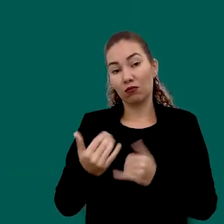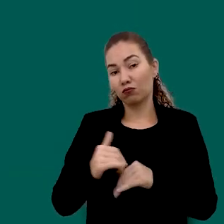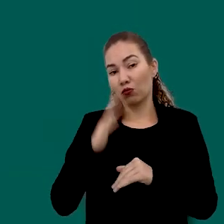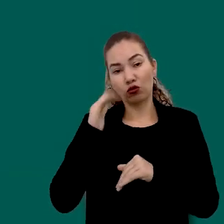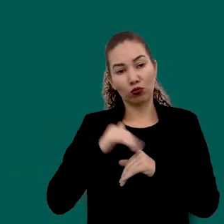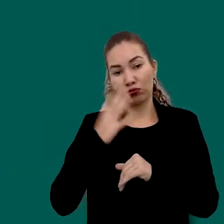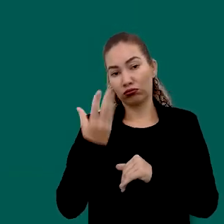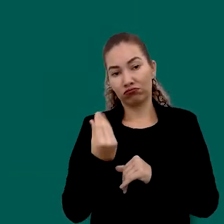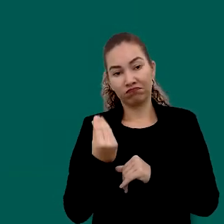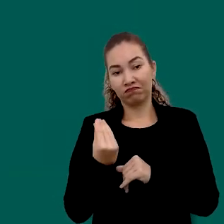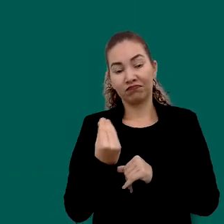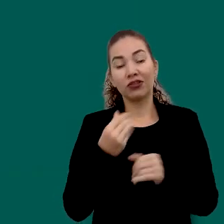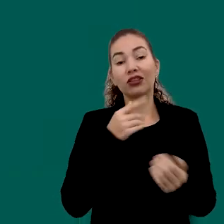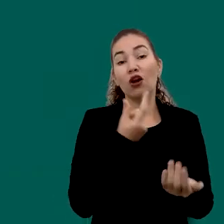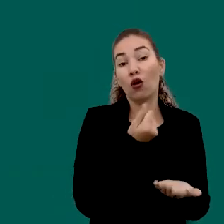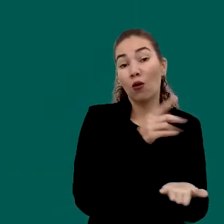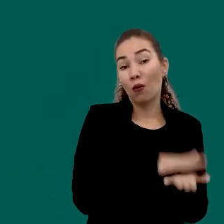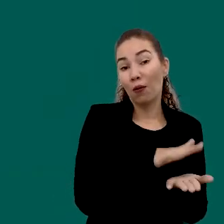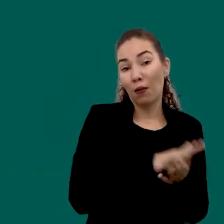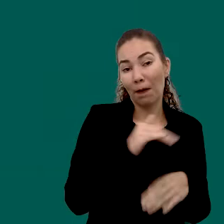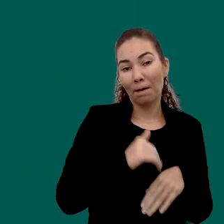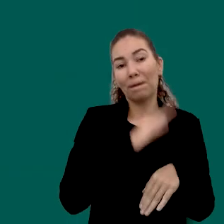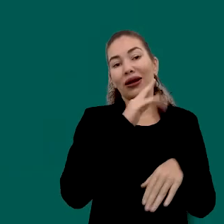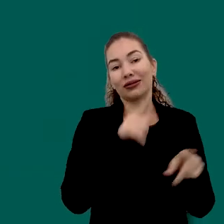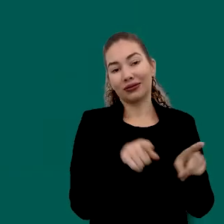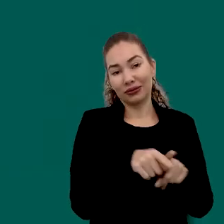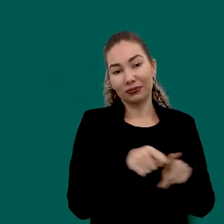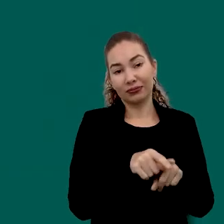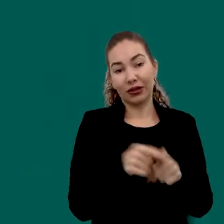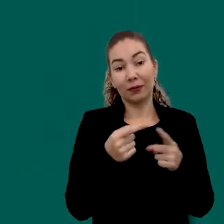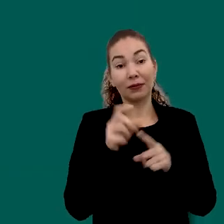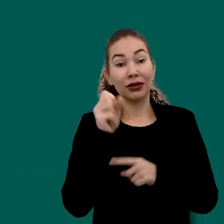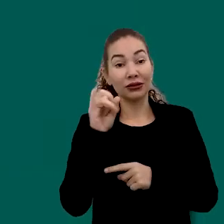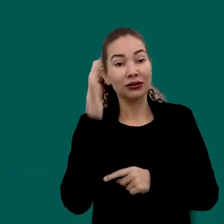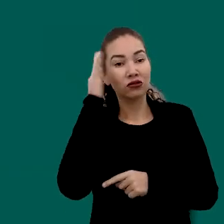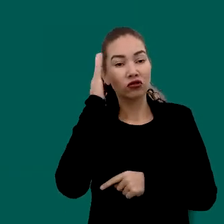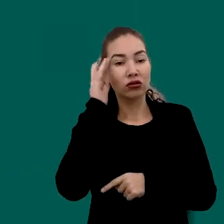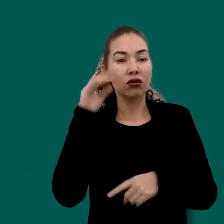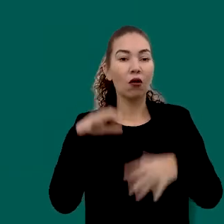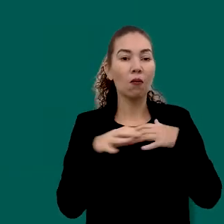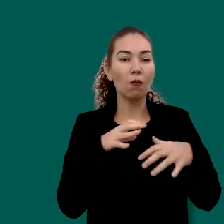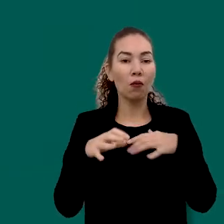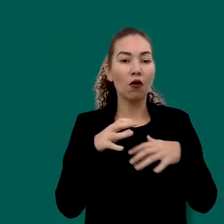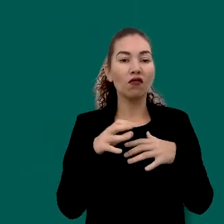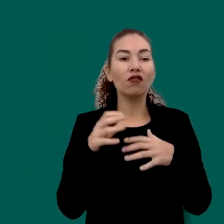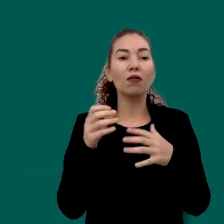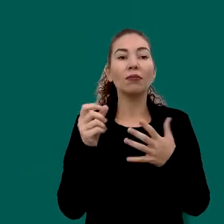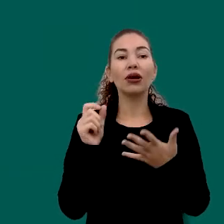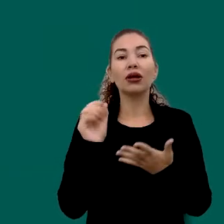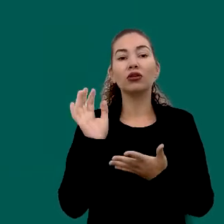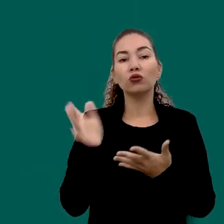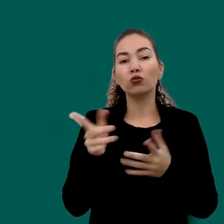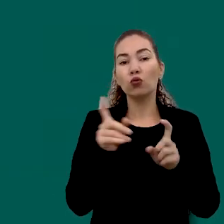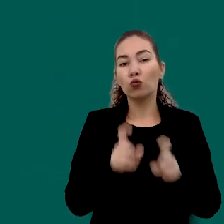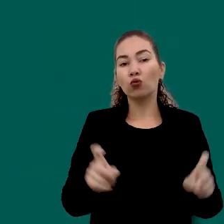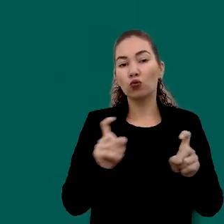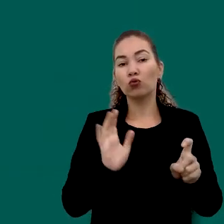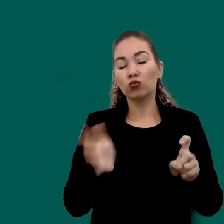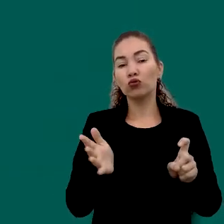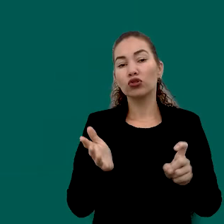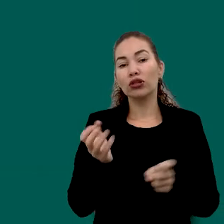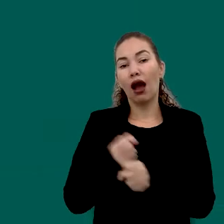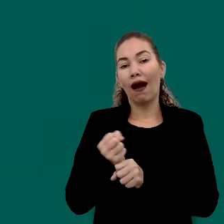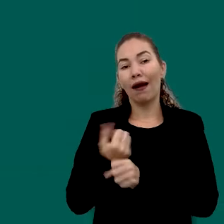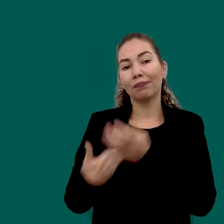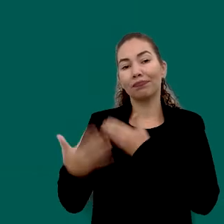muito. Então o custo também acaba aumentando. Agora, se a gente tivesse entendido esse movimento do digital, porque ele já vem acontecendo há muitos anos